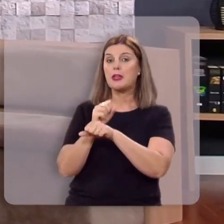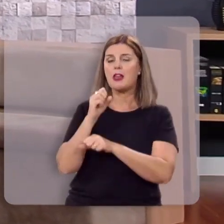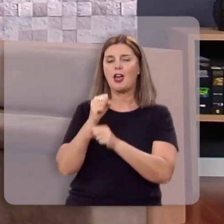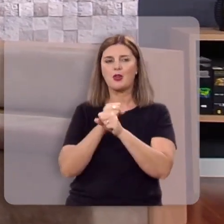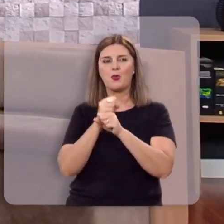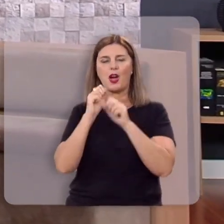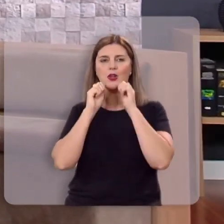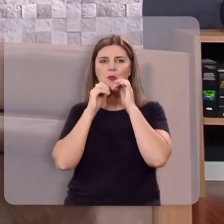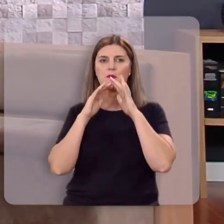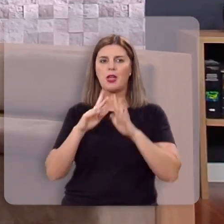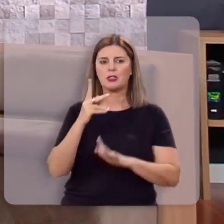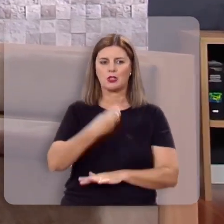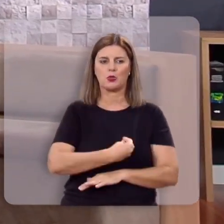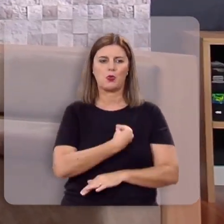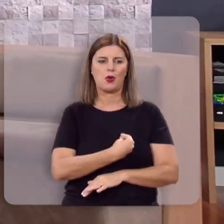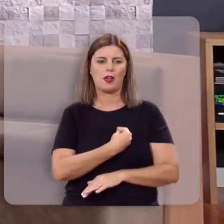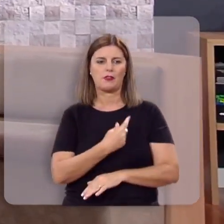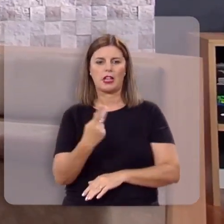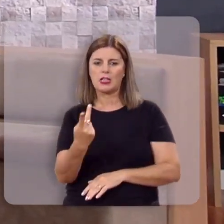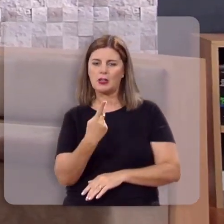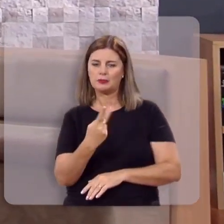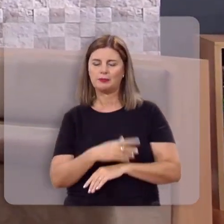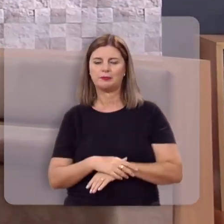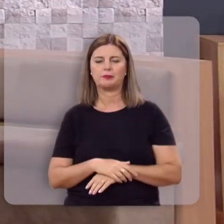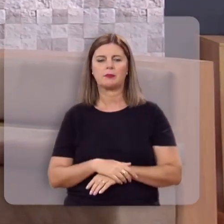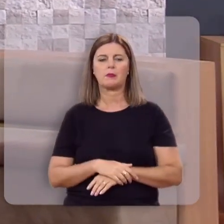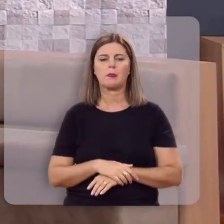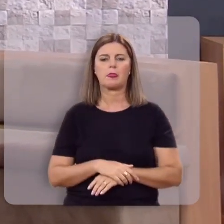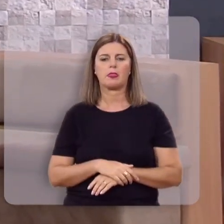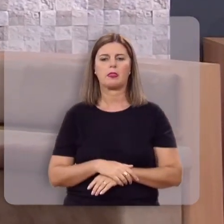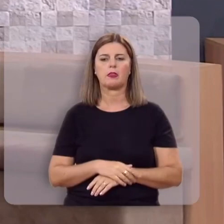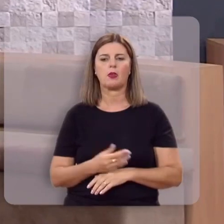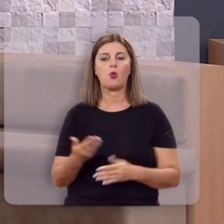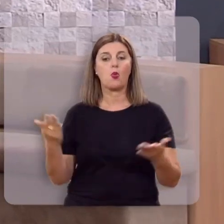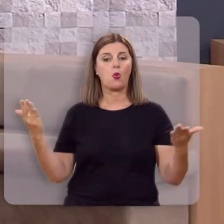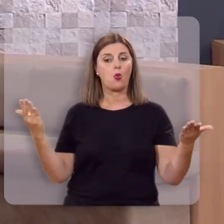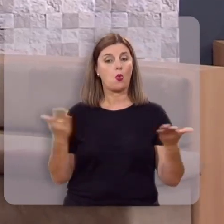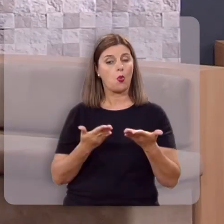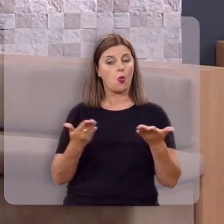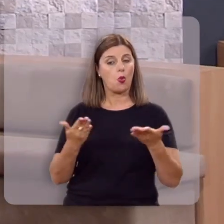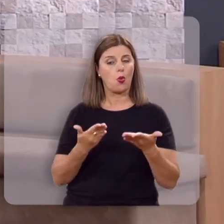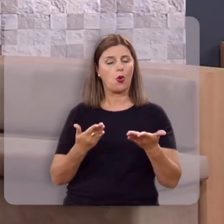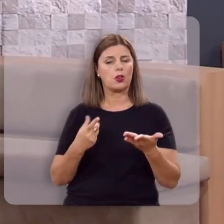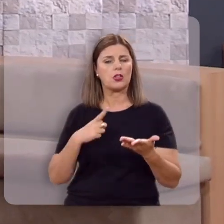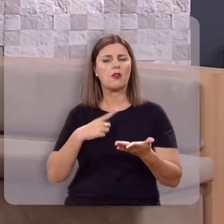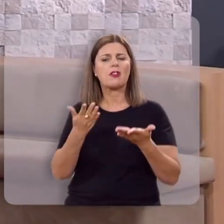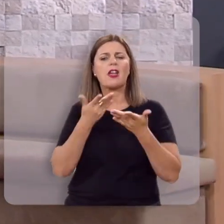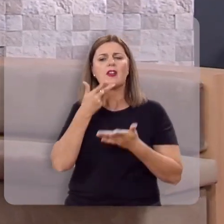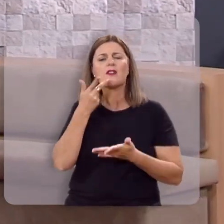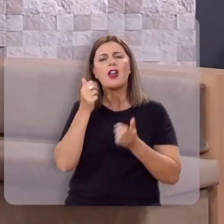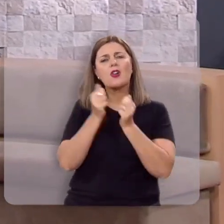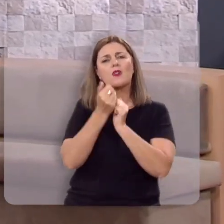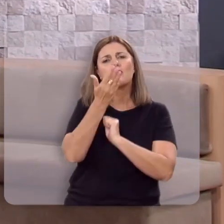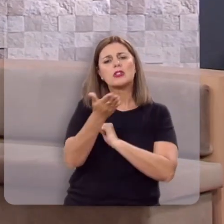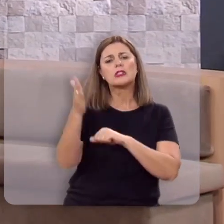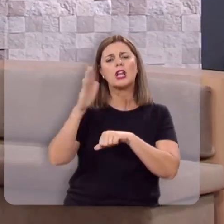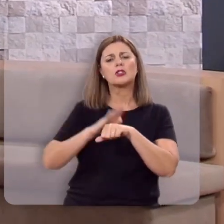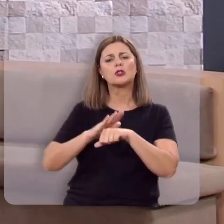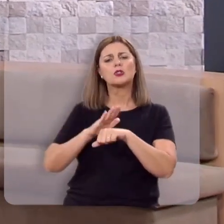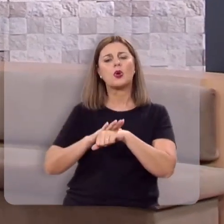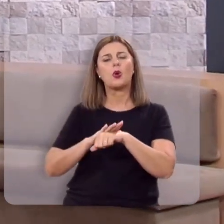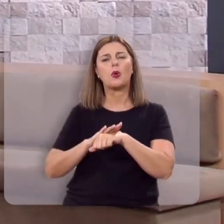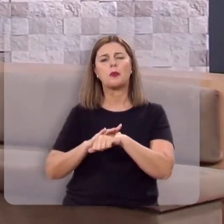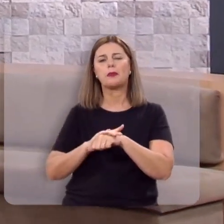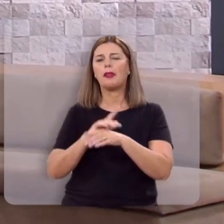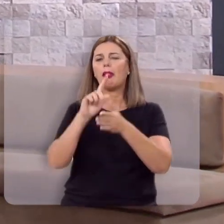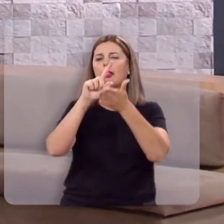de bênção na sua vida, na minha vida, na nossa vida. Bom, hoje eu gostaria de falar com você sobre